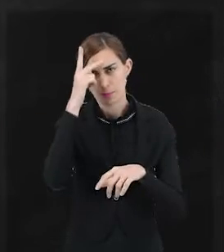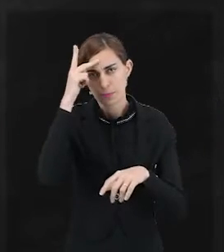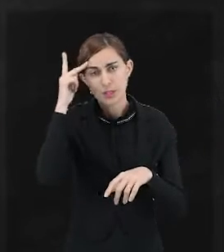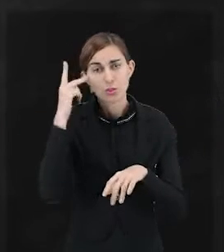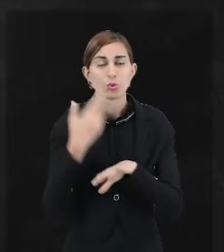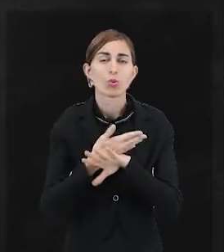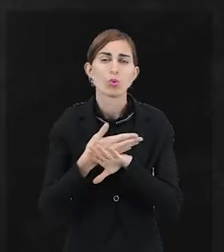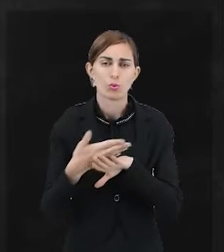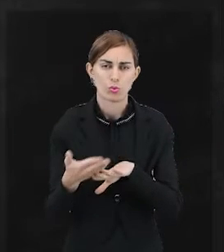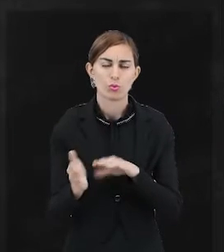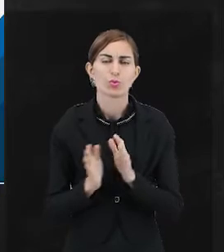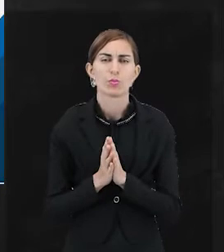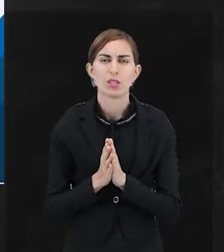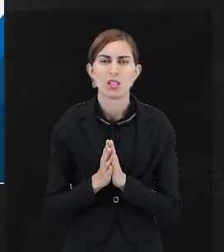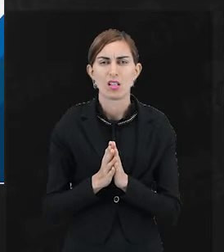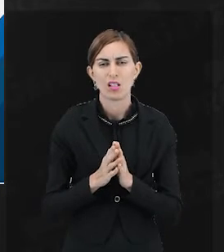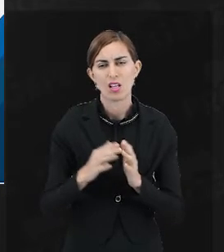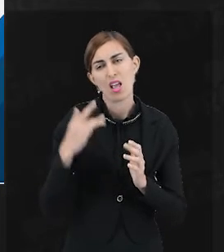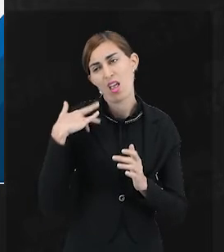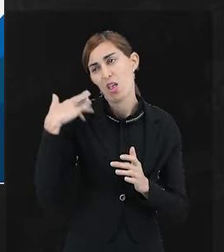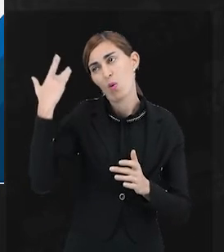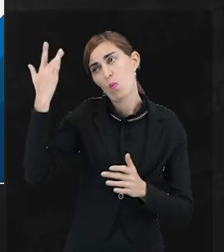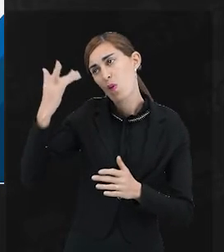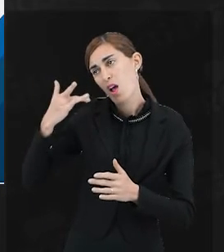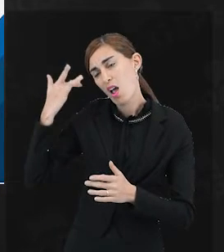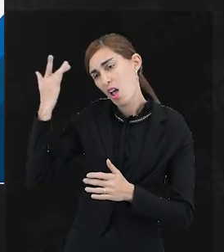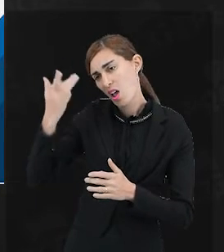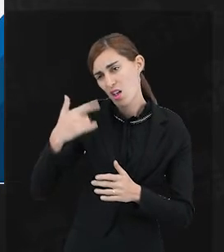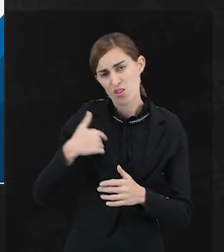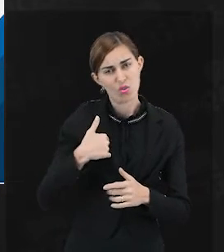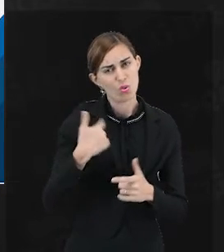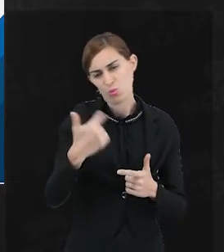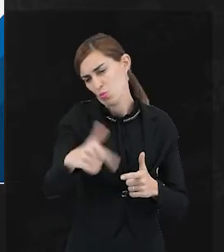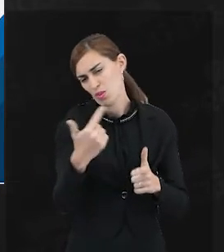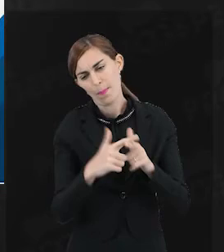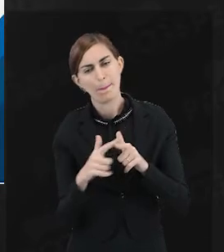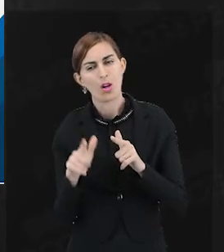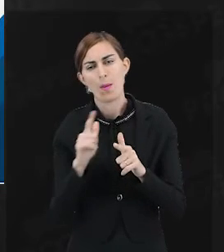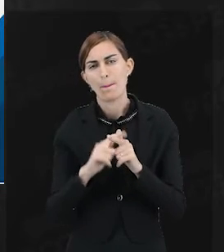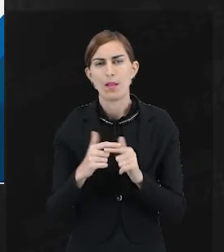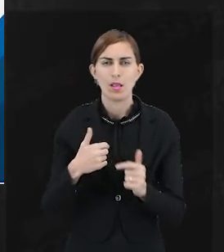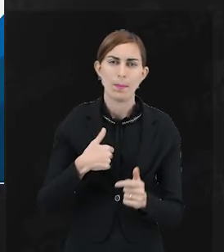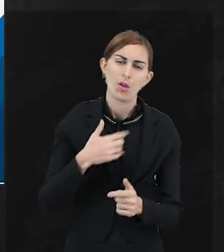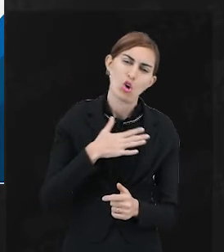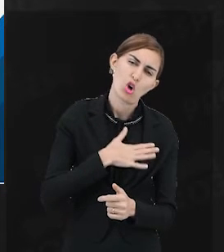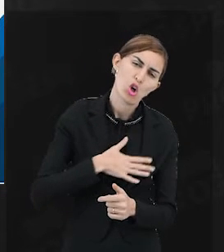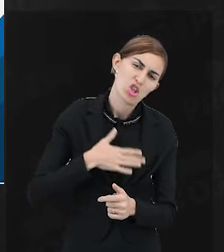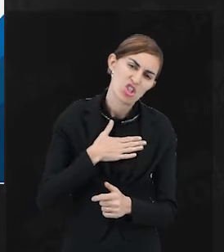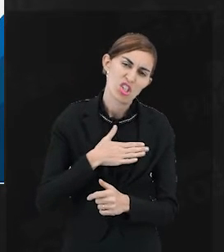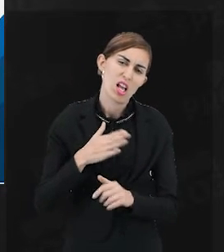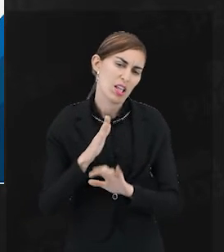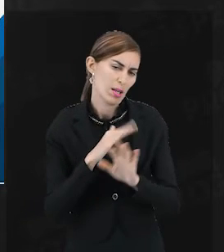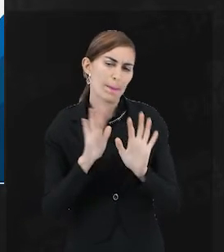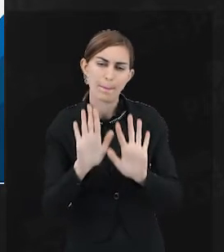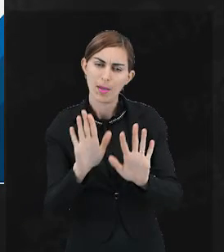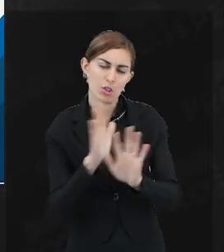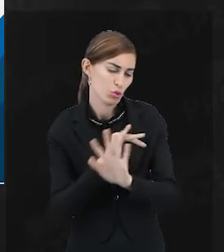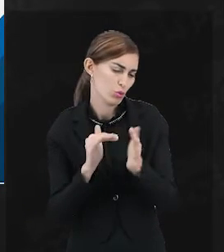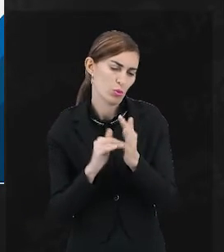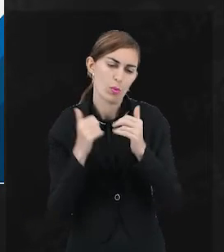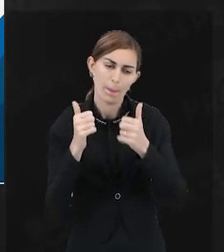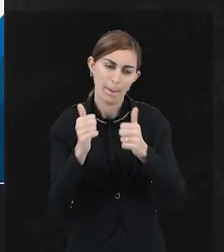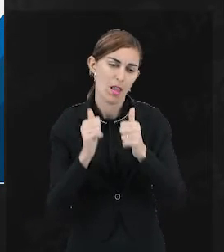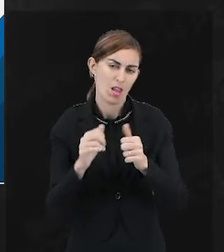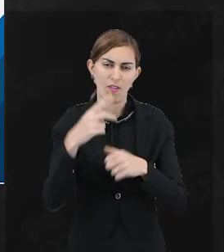estilo de comunicação utilizam. Eu acho que, ou não tem problema, né? Eu gostaria disso, mas tudo bem se você prefere desse